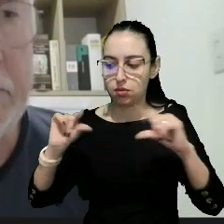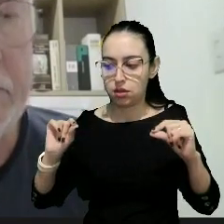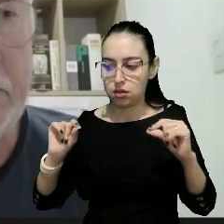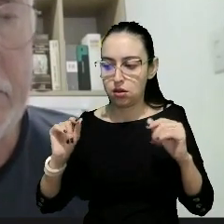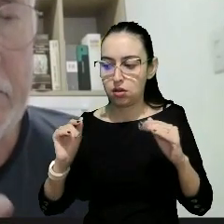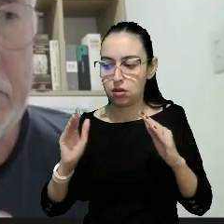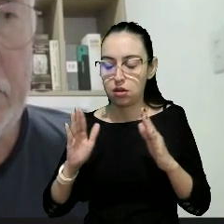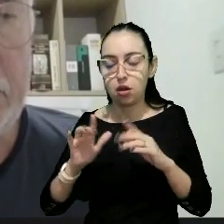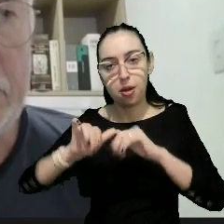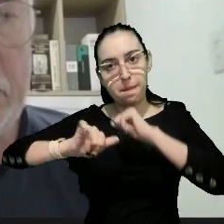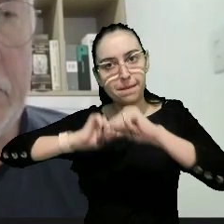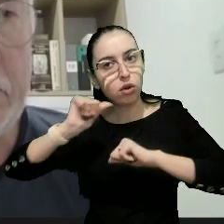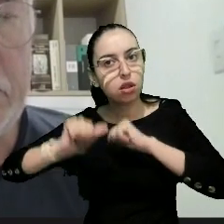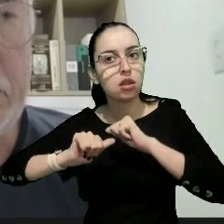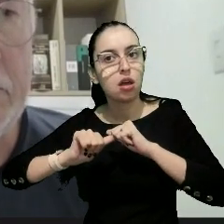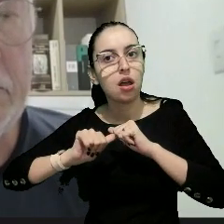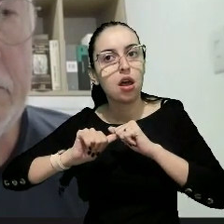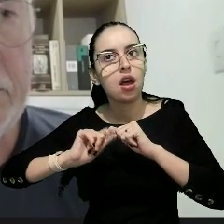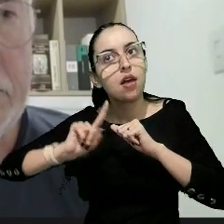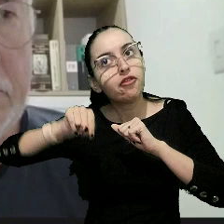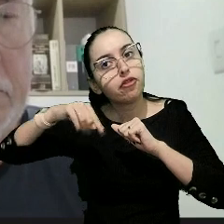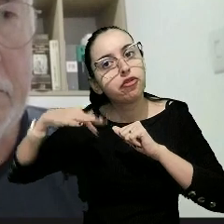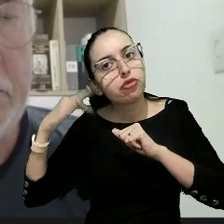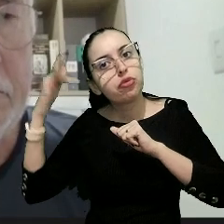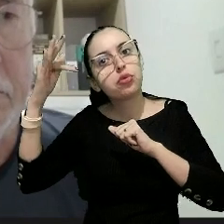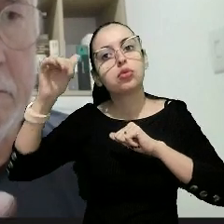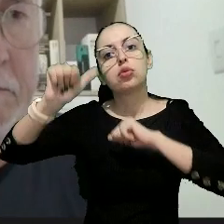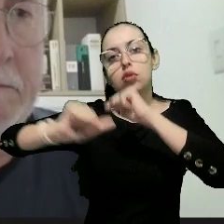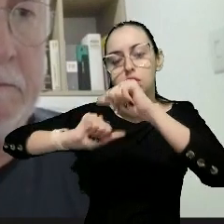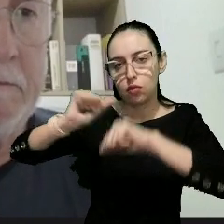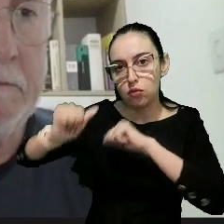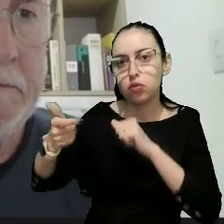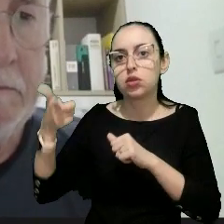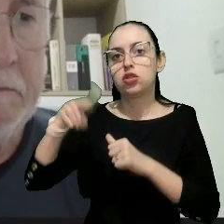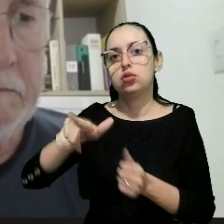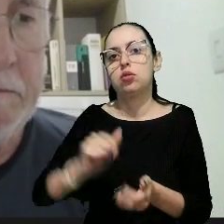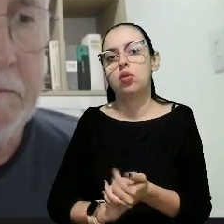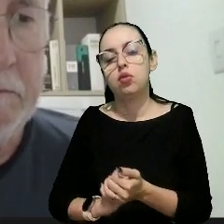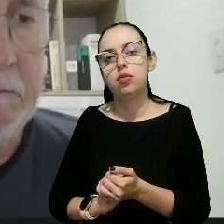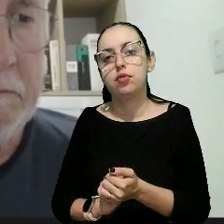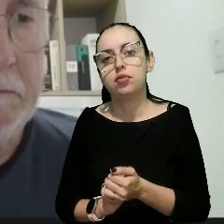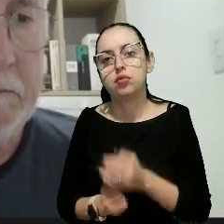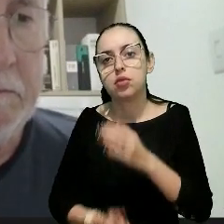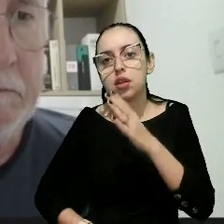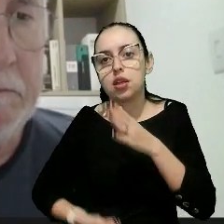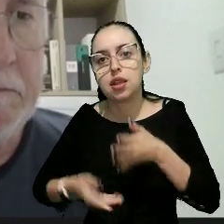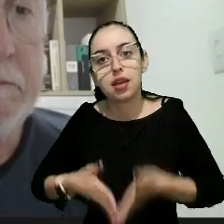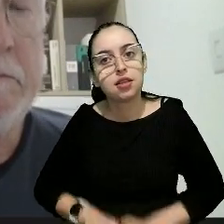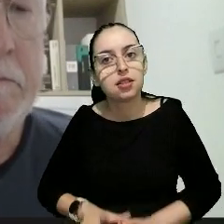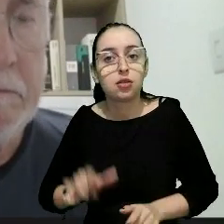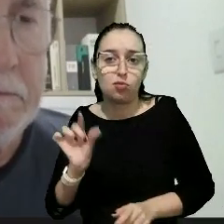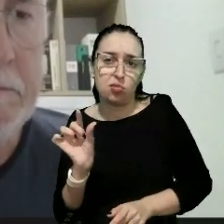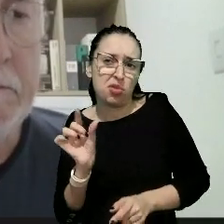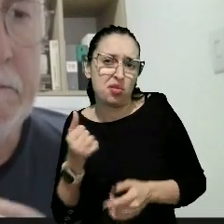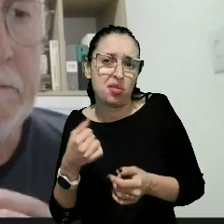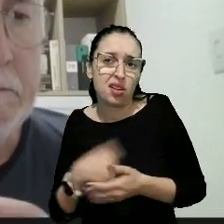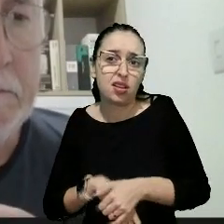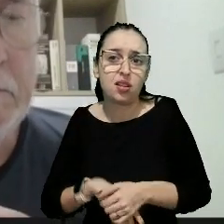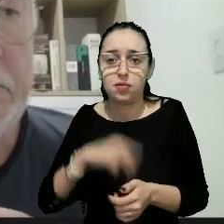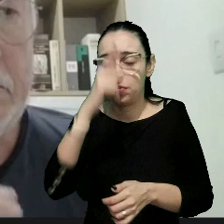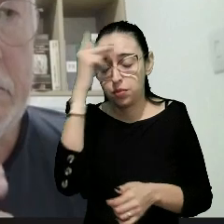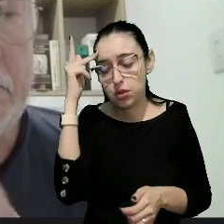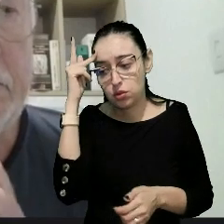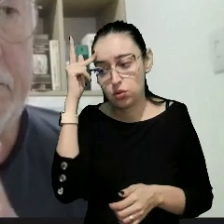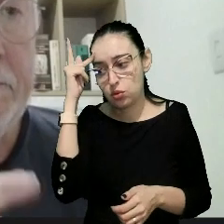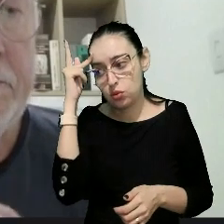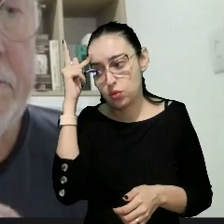Nós tínhamos uma pirâmide assim, hoje é assim, daqui a pouco vai ser assim. Está nascendo